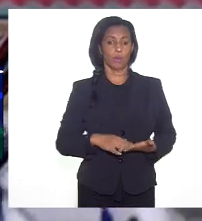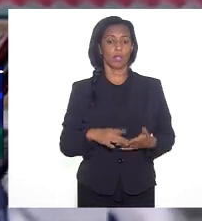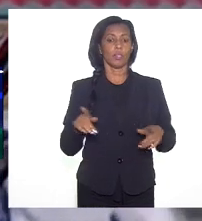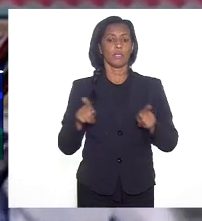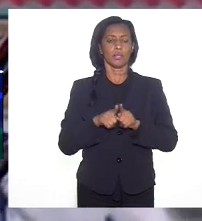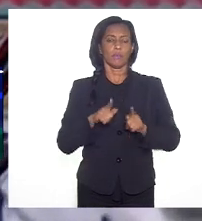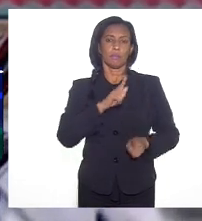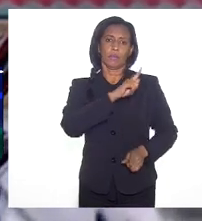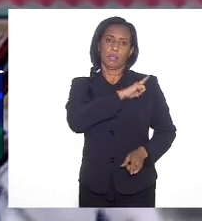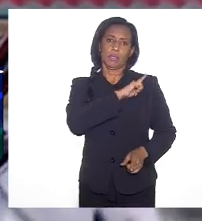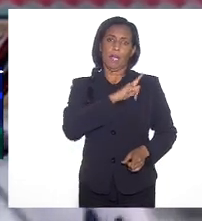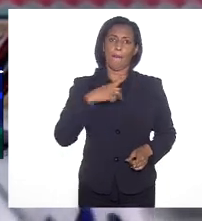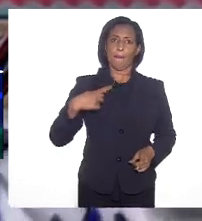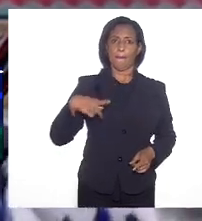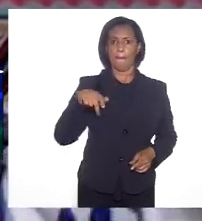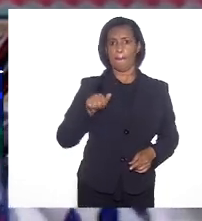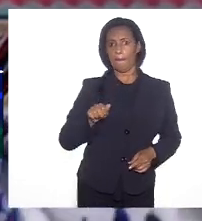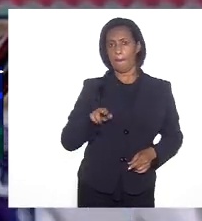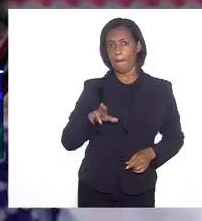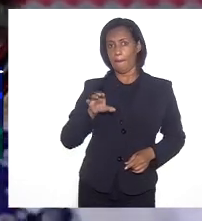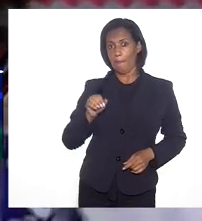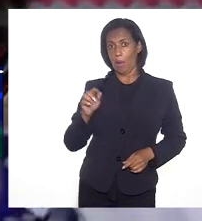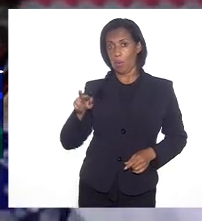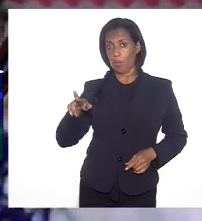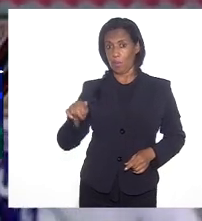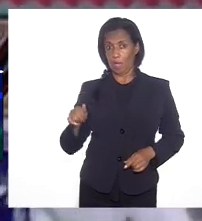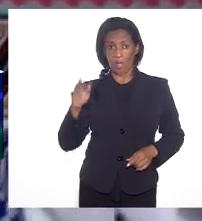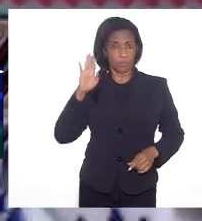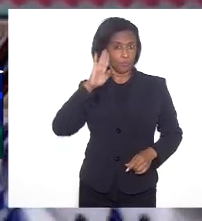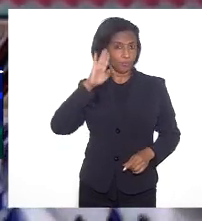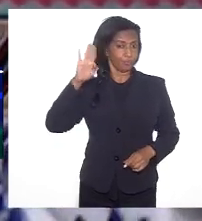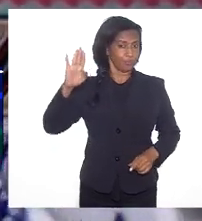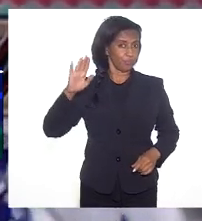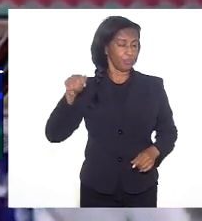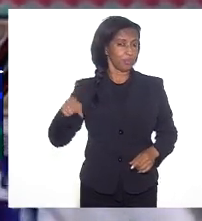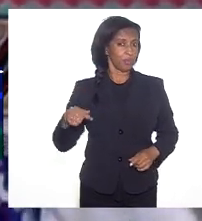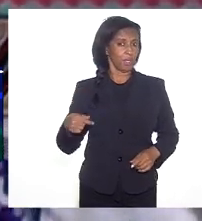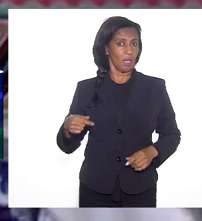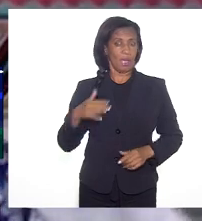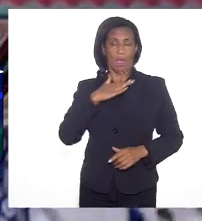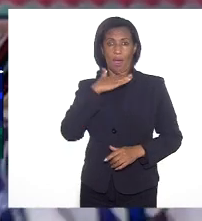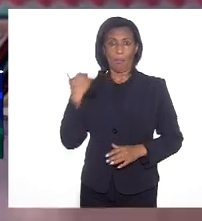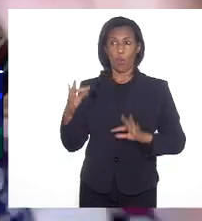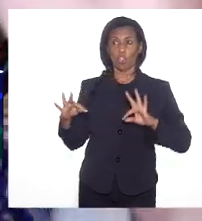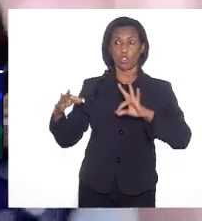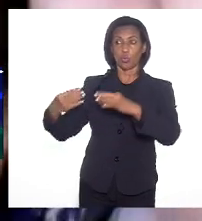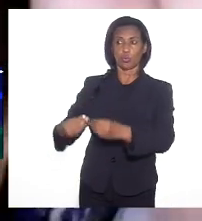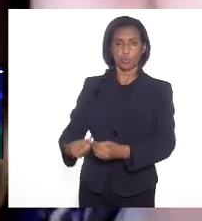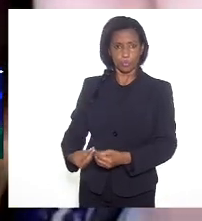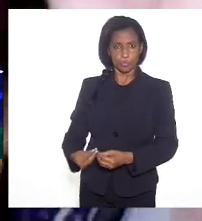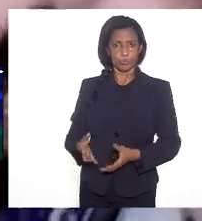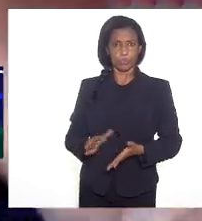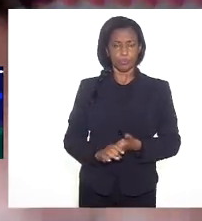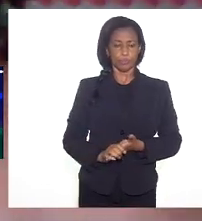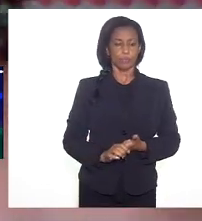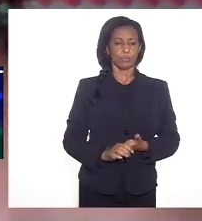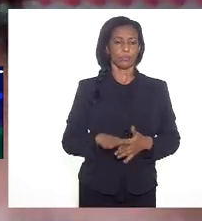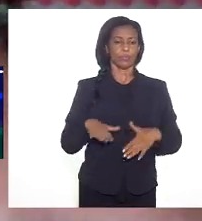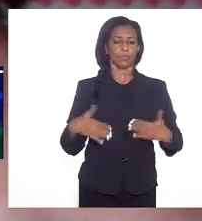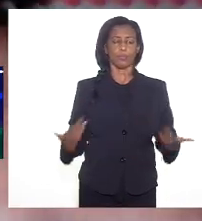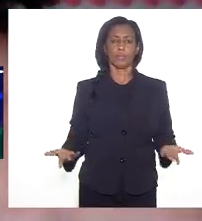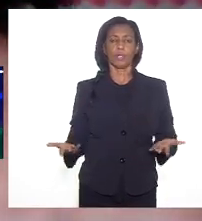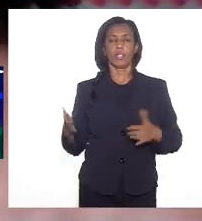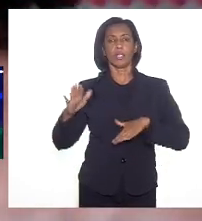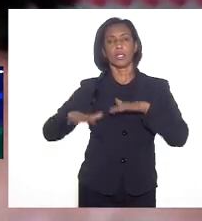pela gestão de Paulo Guedes enfim que priorizam a morte de tudo simbólica e concretamente tanto